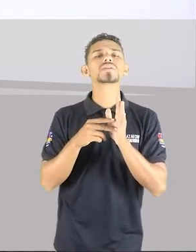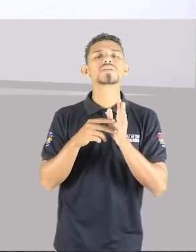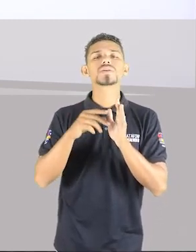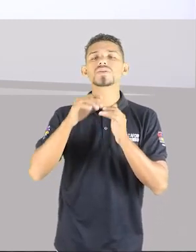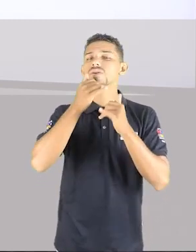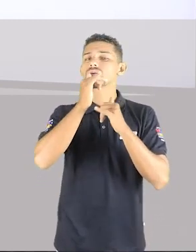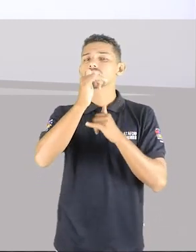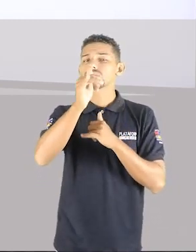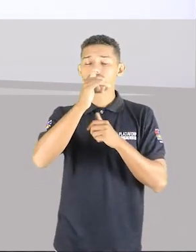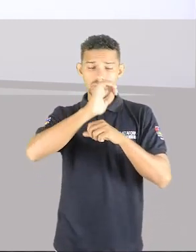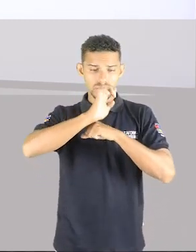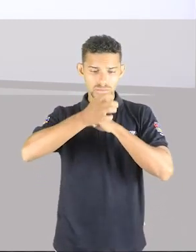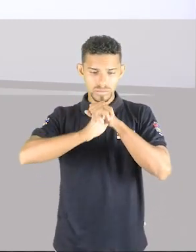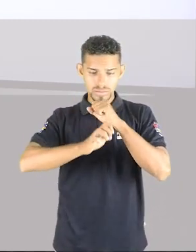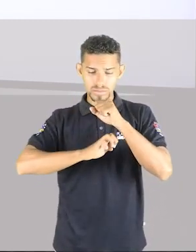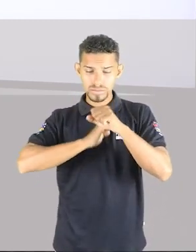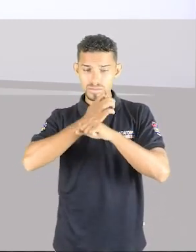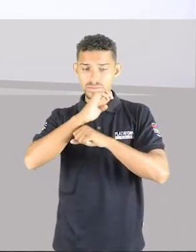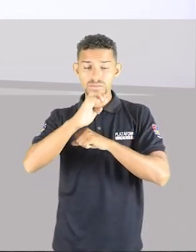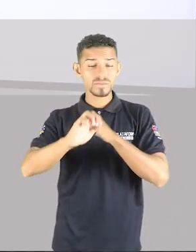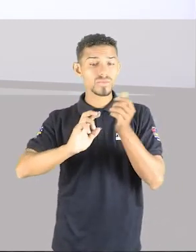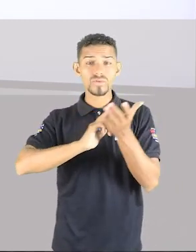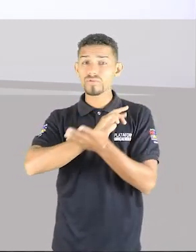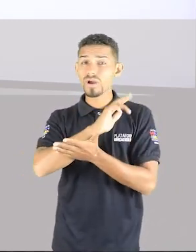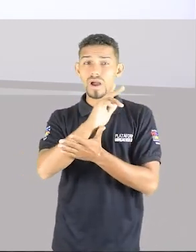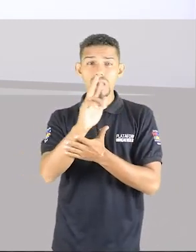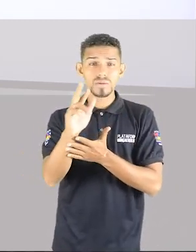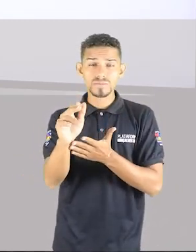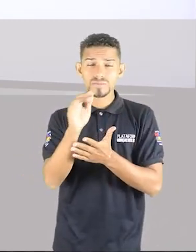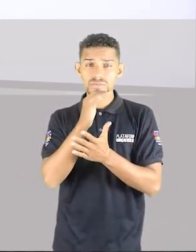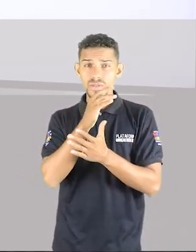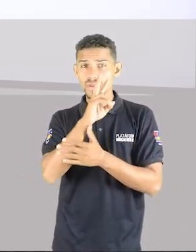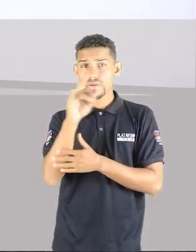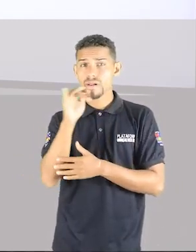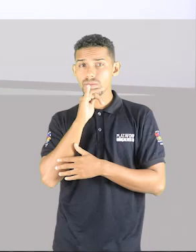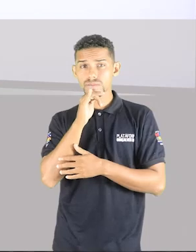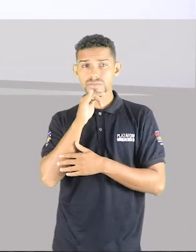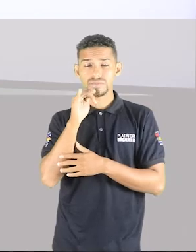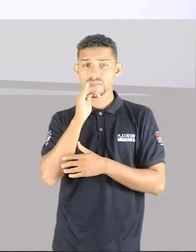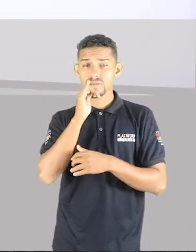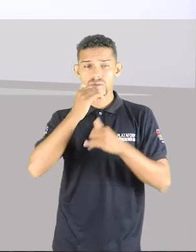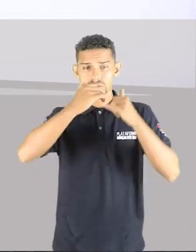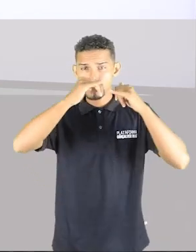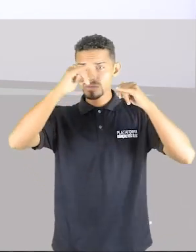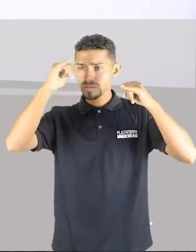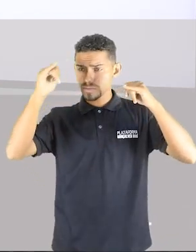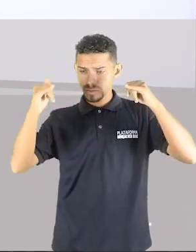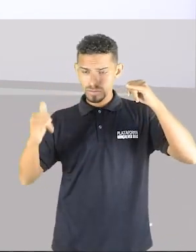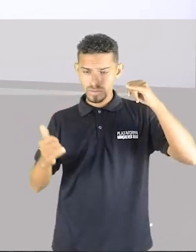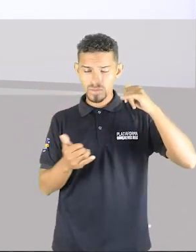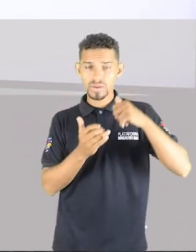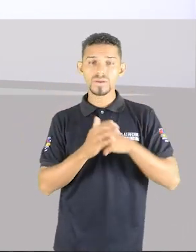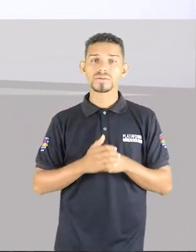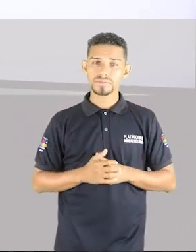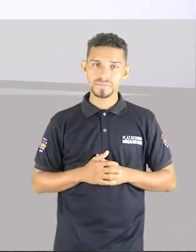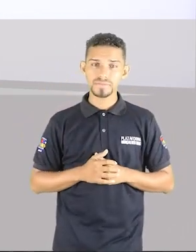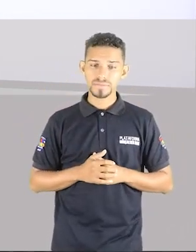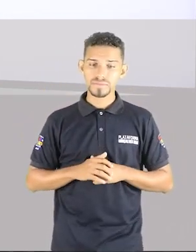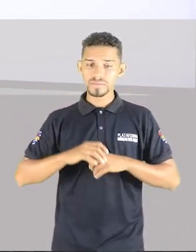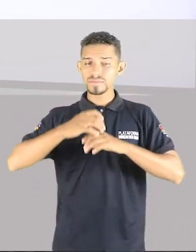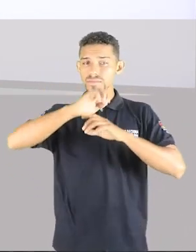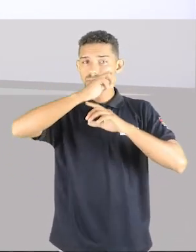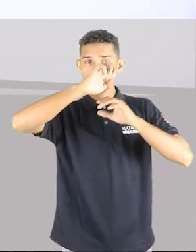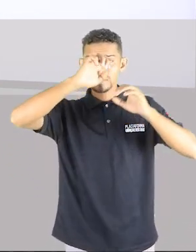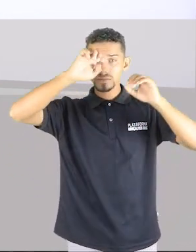monte de elétrons que que vai se movimentar pelo fio Então os elétrons que